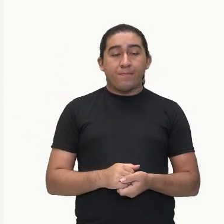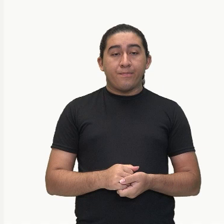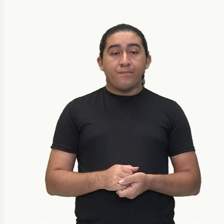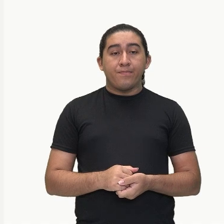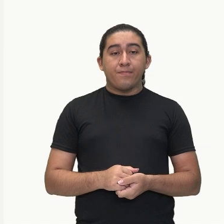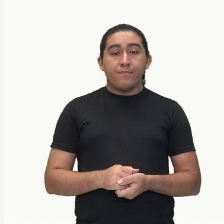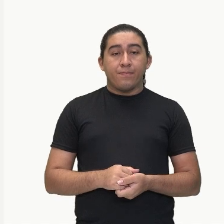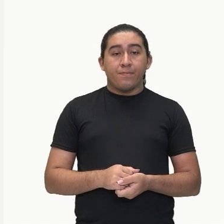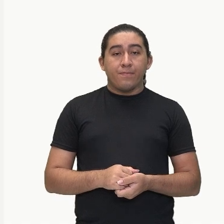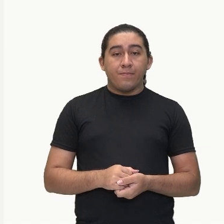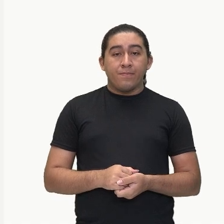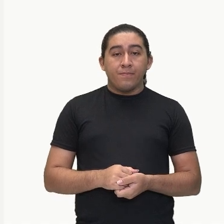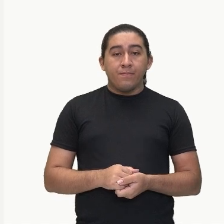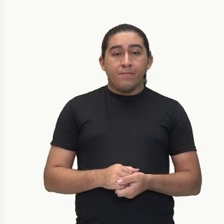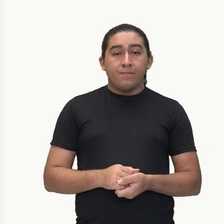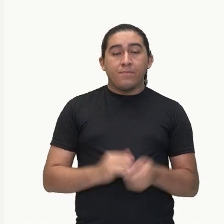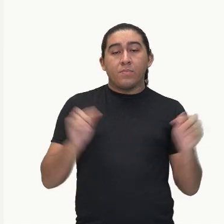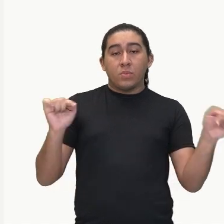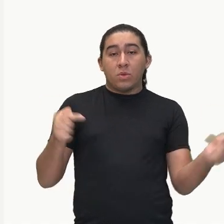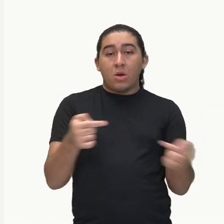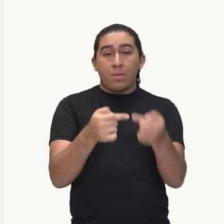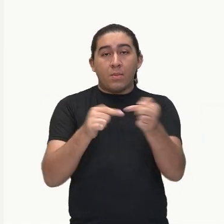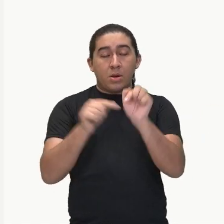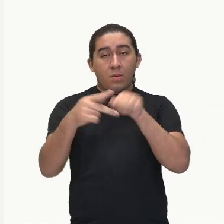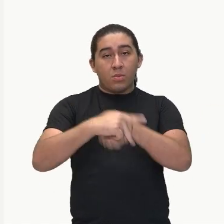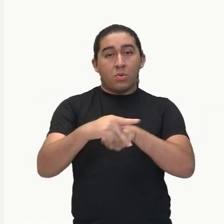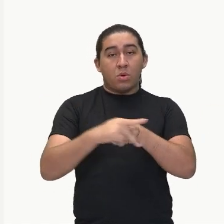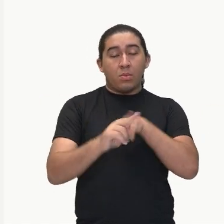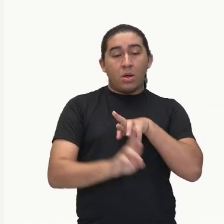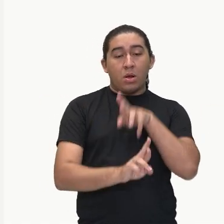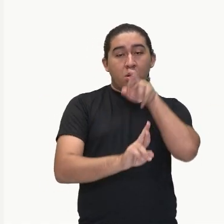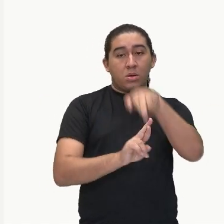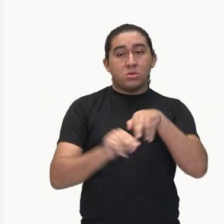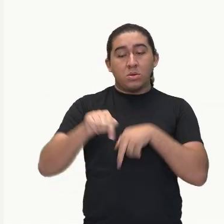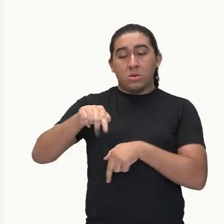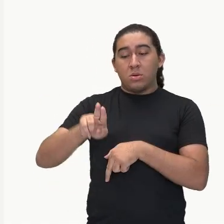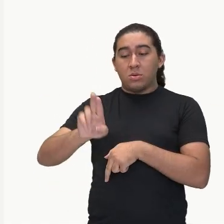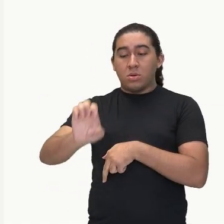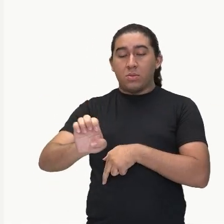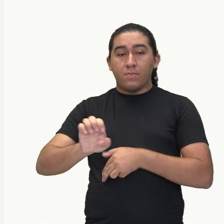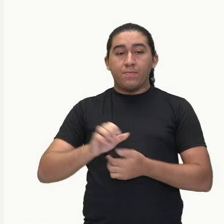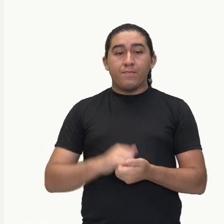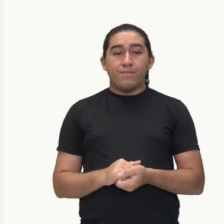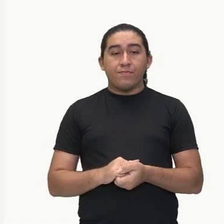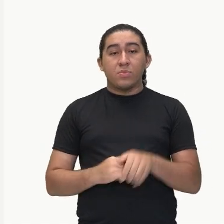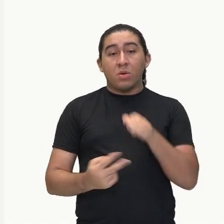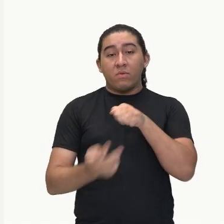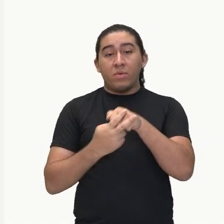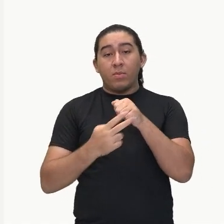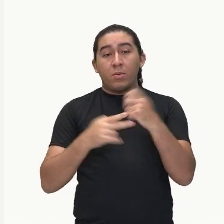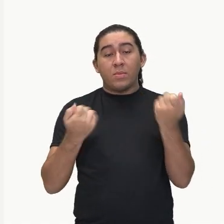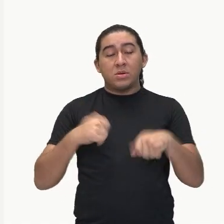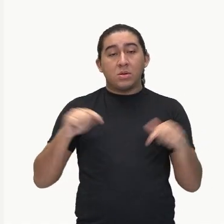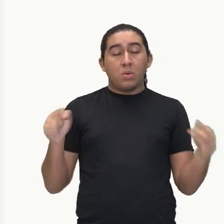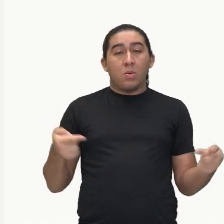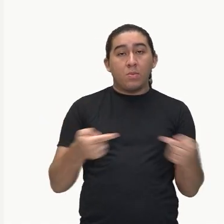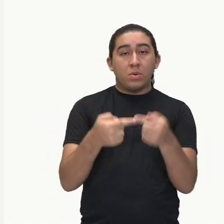Concordância com pronome relativo que. O verbo deve concordar com o antecedente do